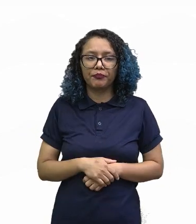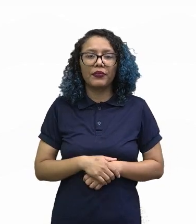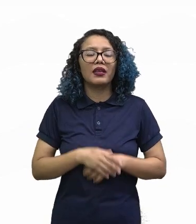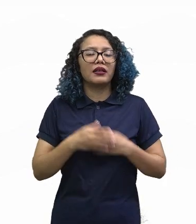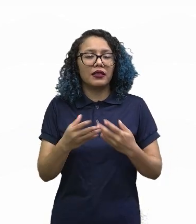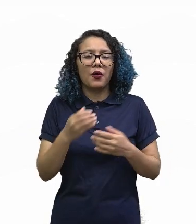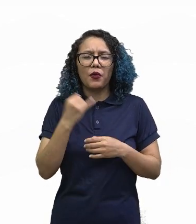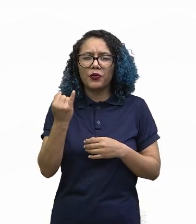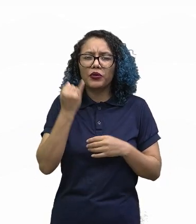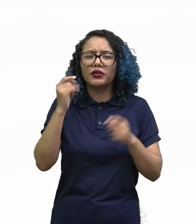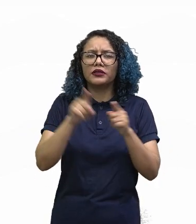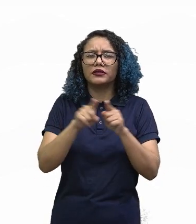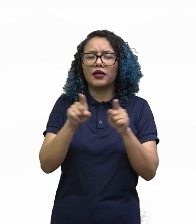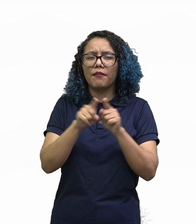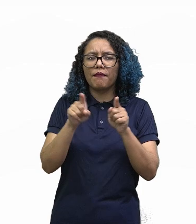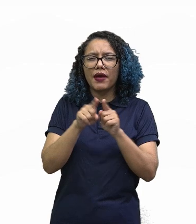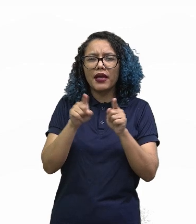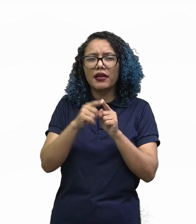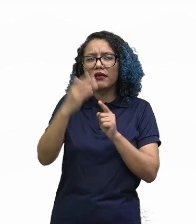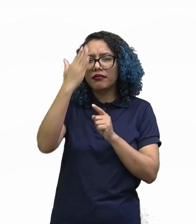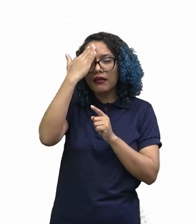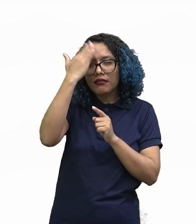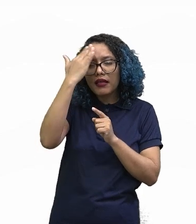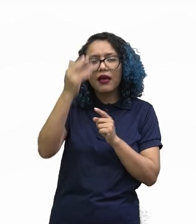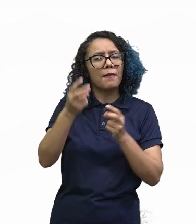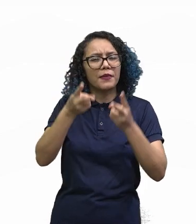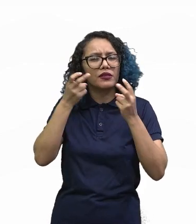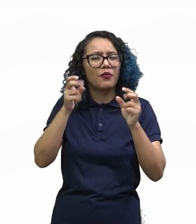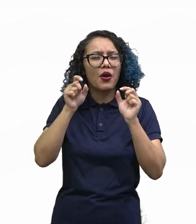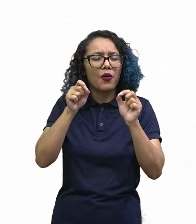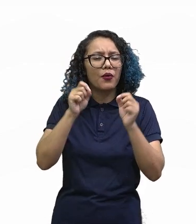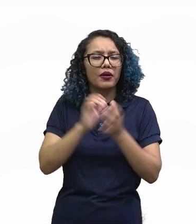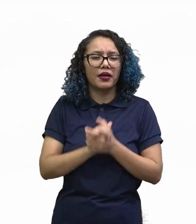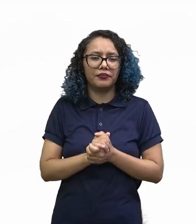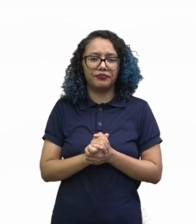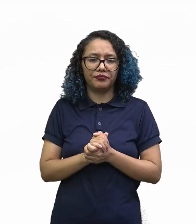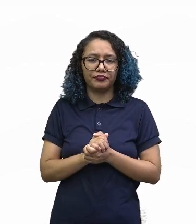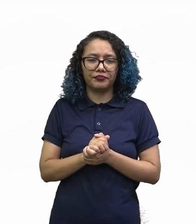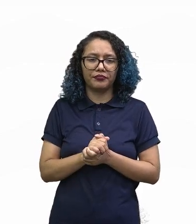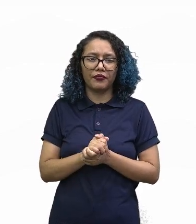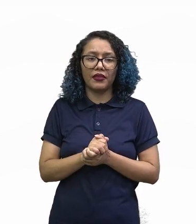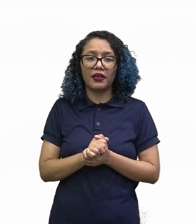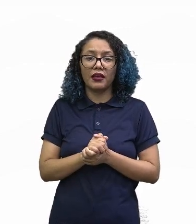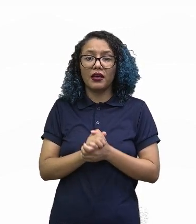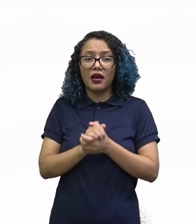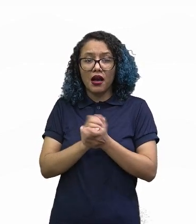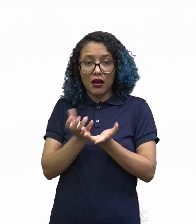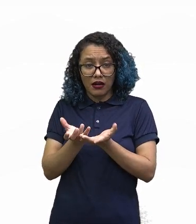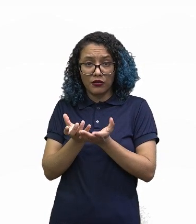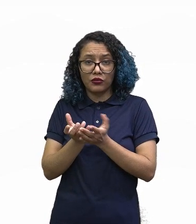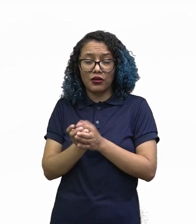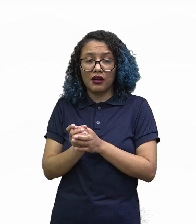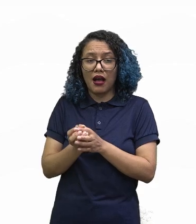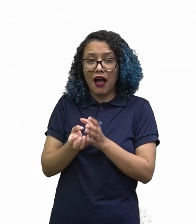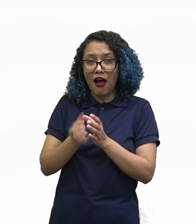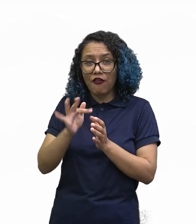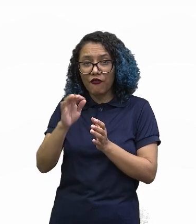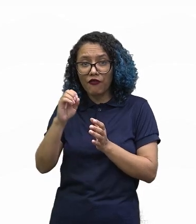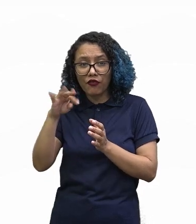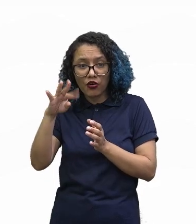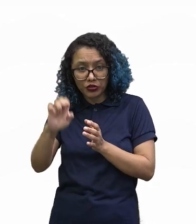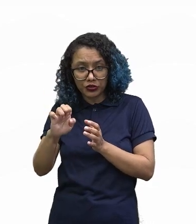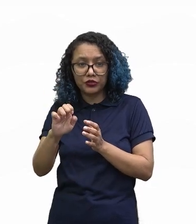É importante notar que a fonte utilizada para a geração de energia nuclear, embora disponível